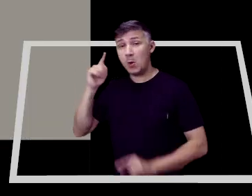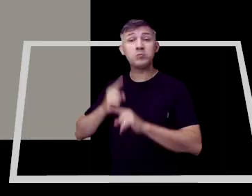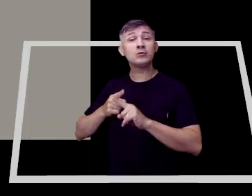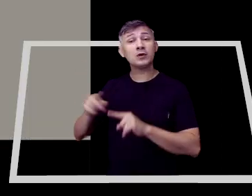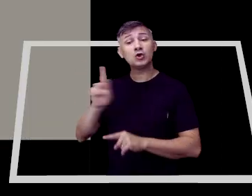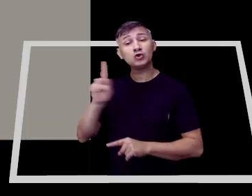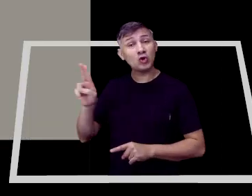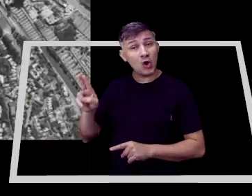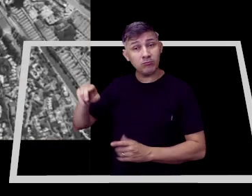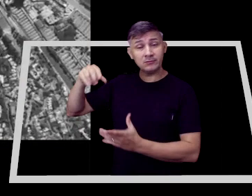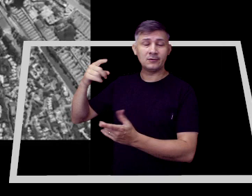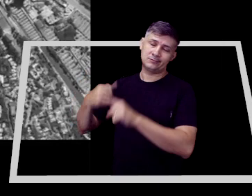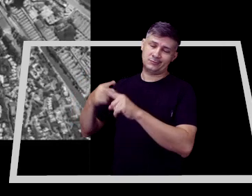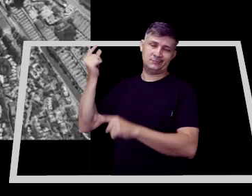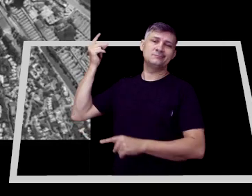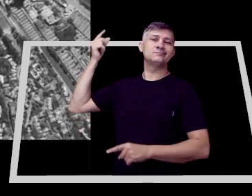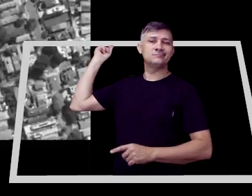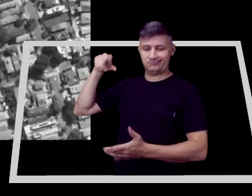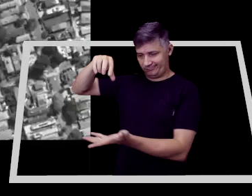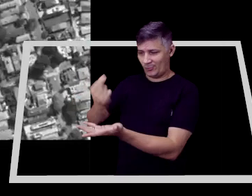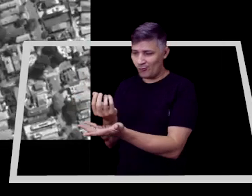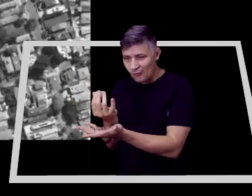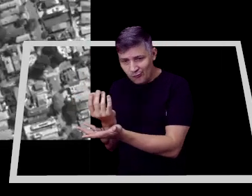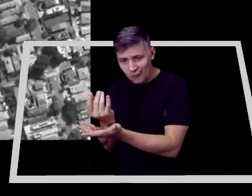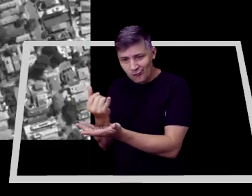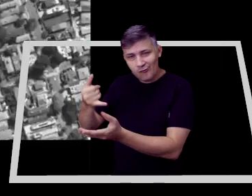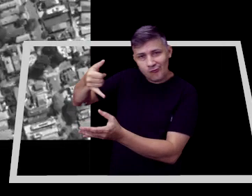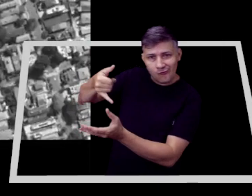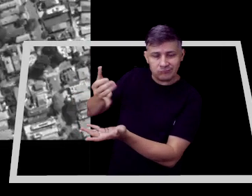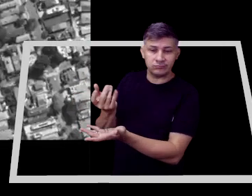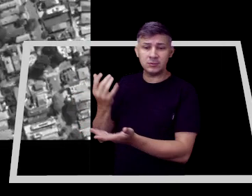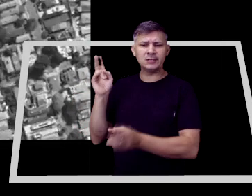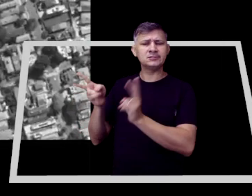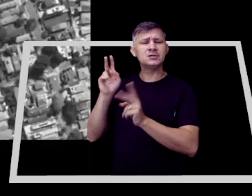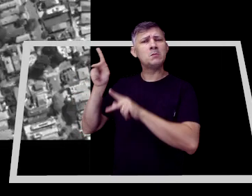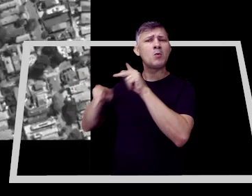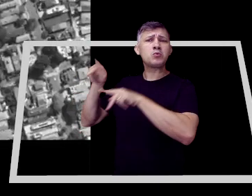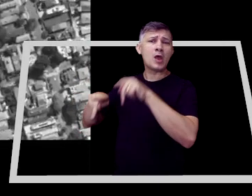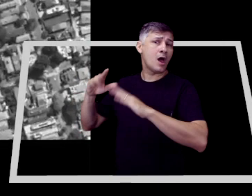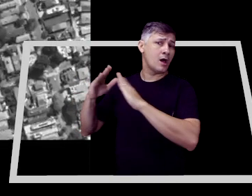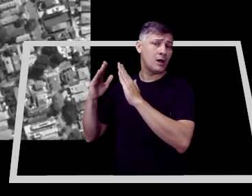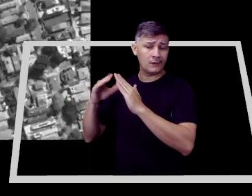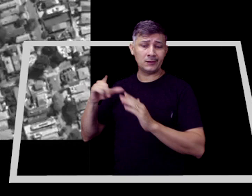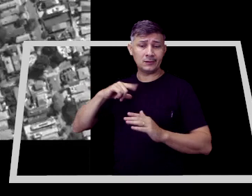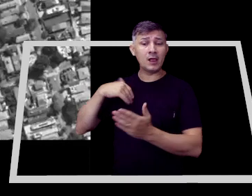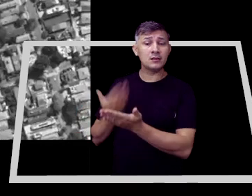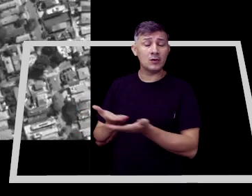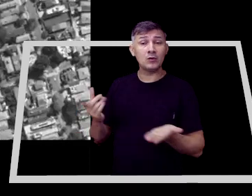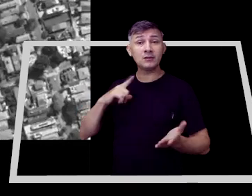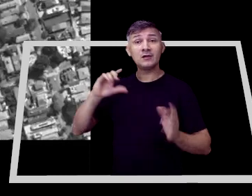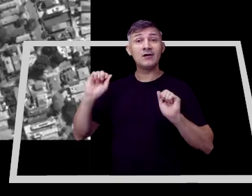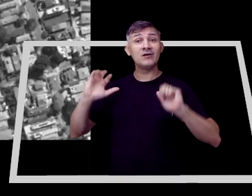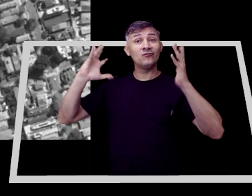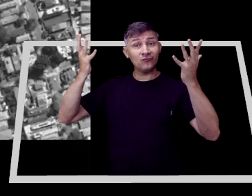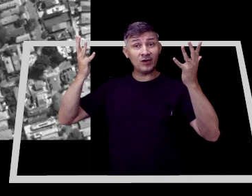esse nome, esse lugar, etc. E é um bairro que sempre foi popular, até hoje tem, por exemplo, uma festa folclórica,